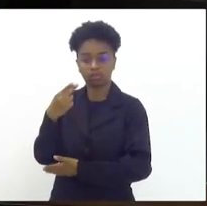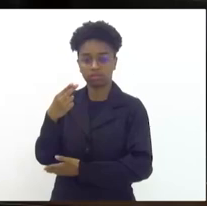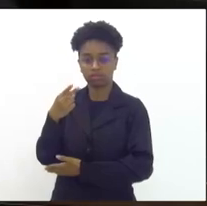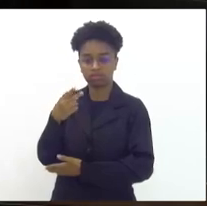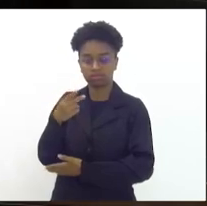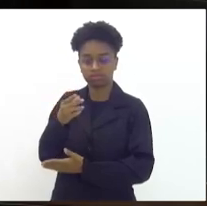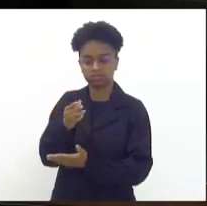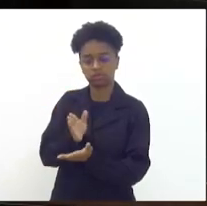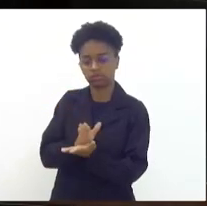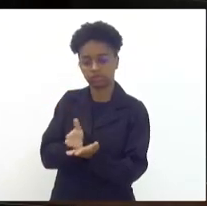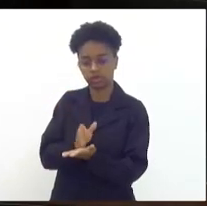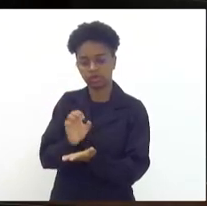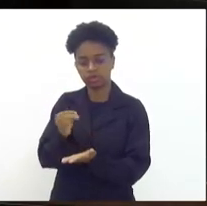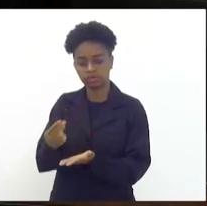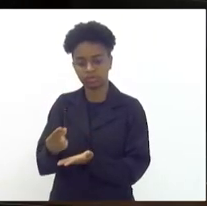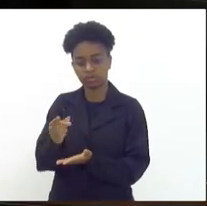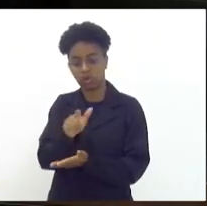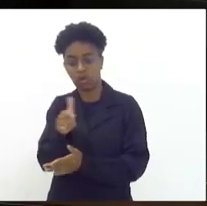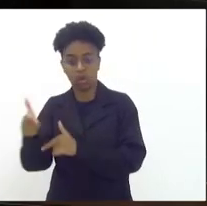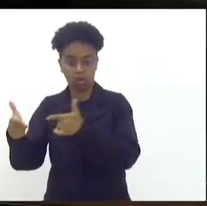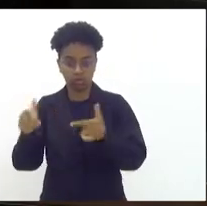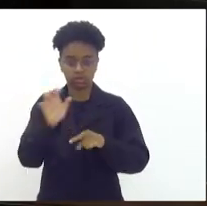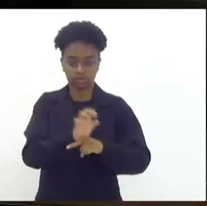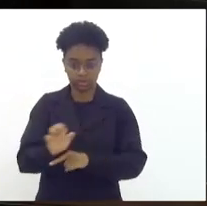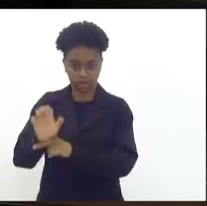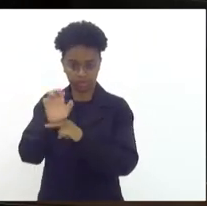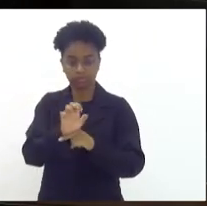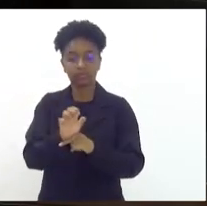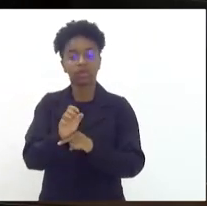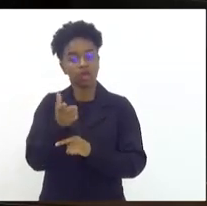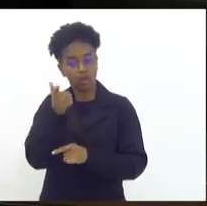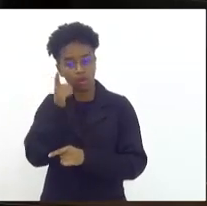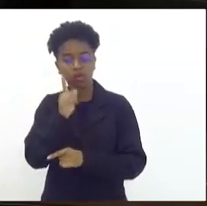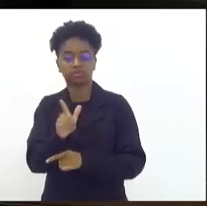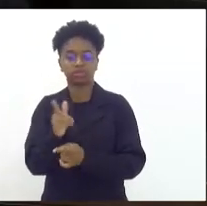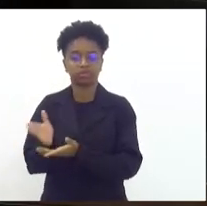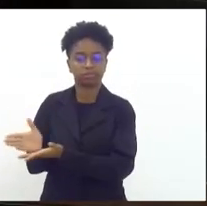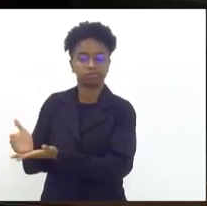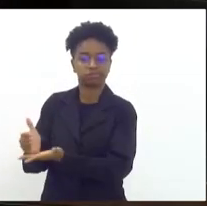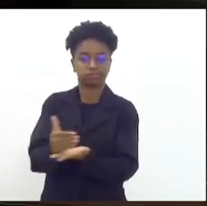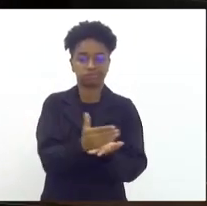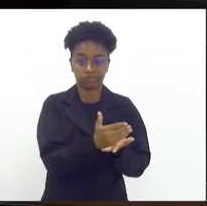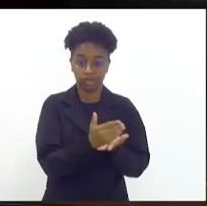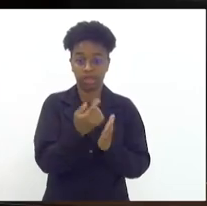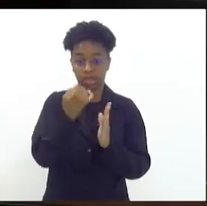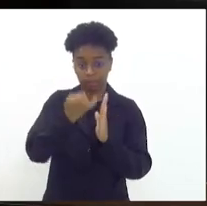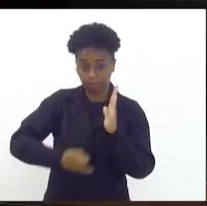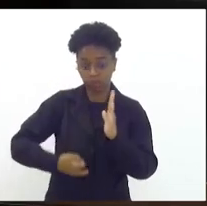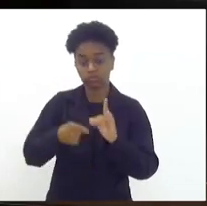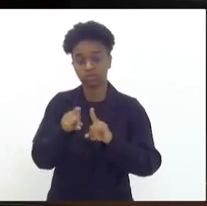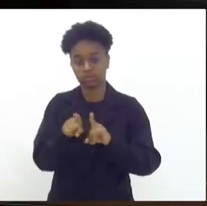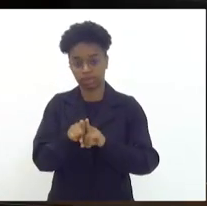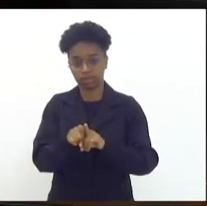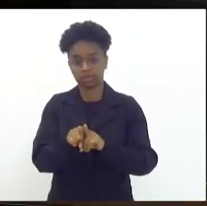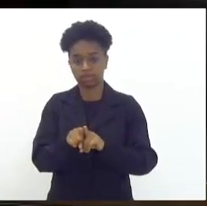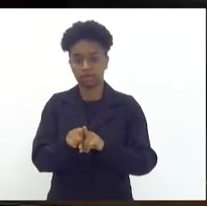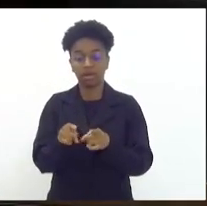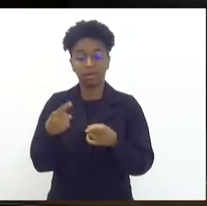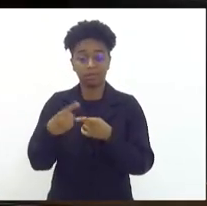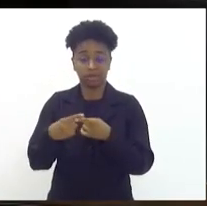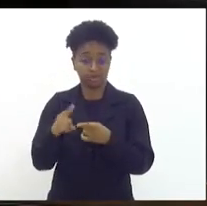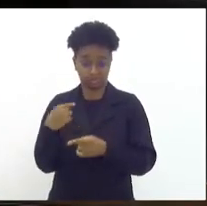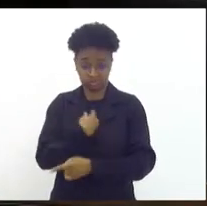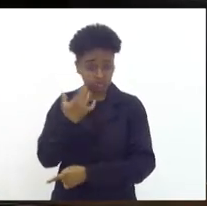com a zona franca o outro estado vai ter que recolher vai continuar recolhendo o pi além do Imposto seletivo que é uma caixa de